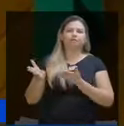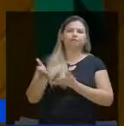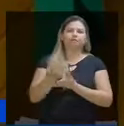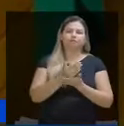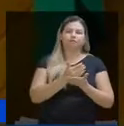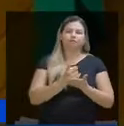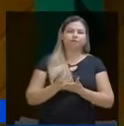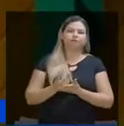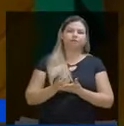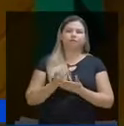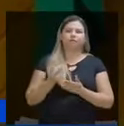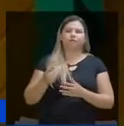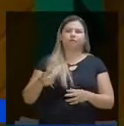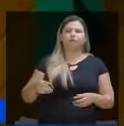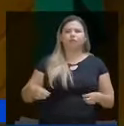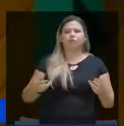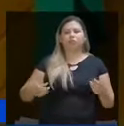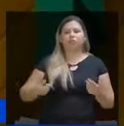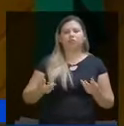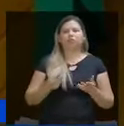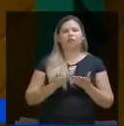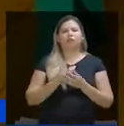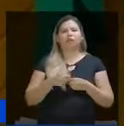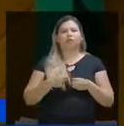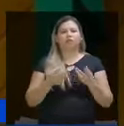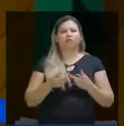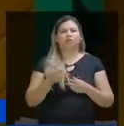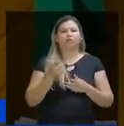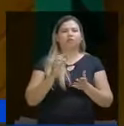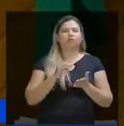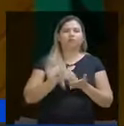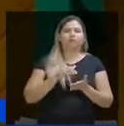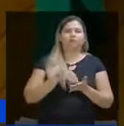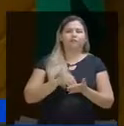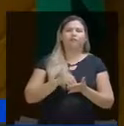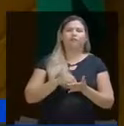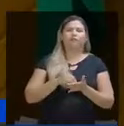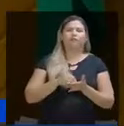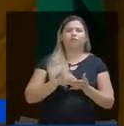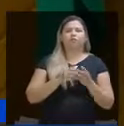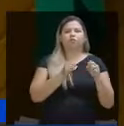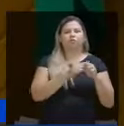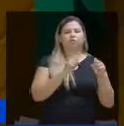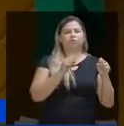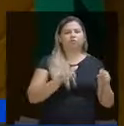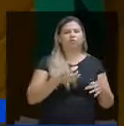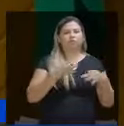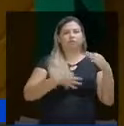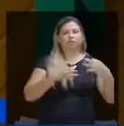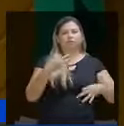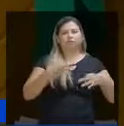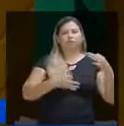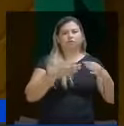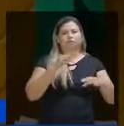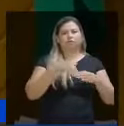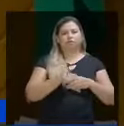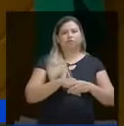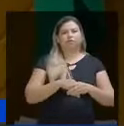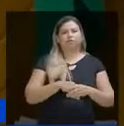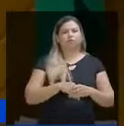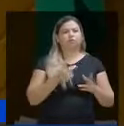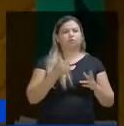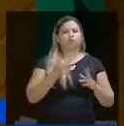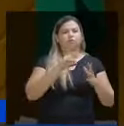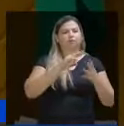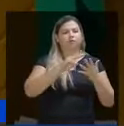Tesouro Nacional. E, aparentemente, no sistema da Justiça Eleitoral, constou que, não havendo uma